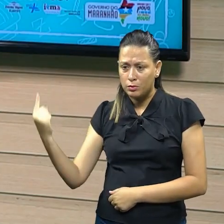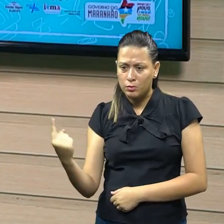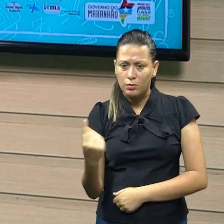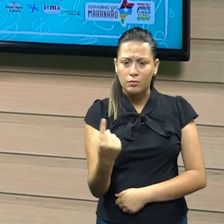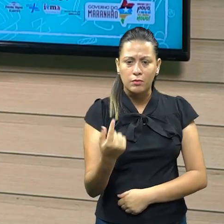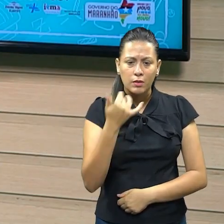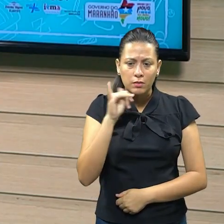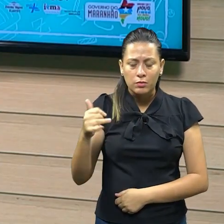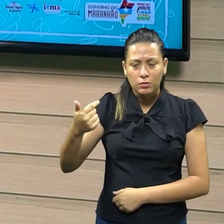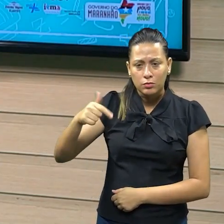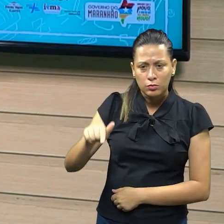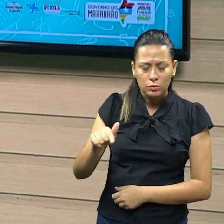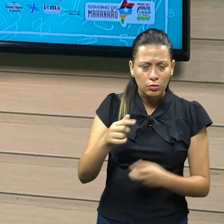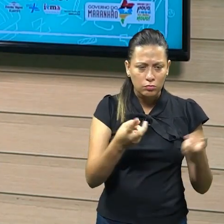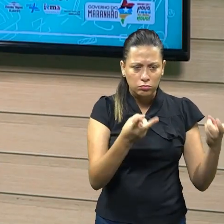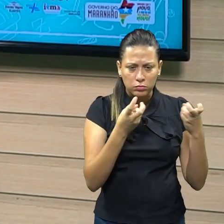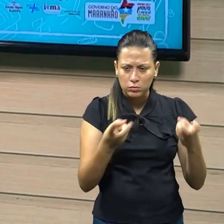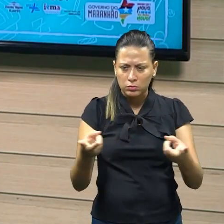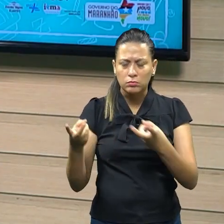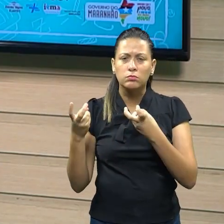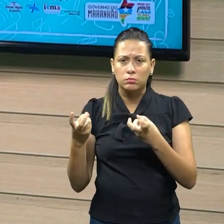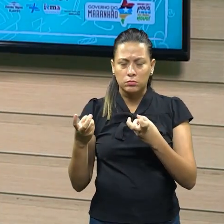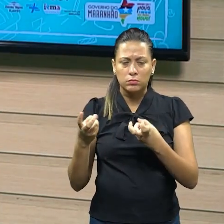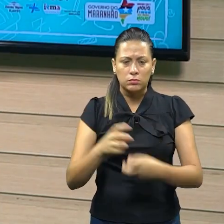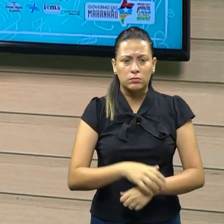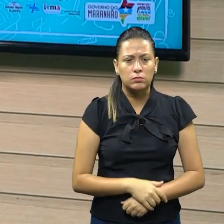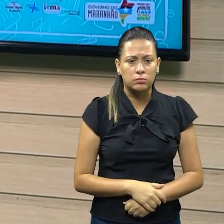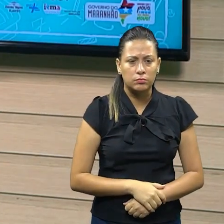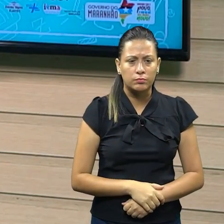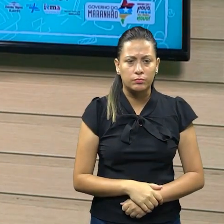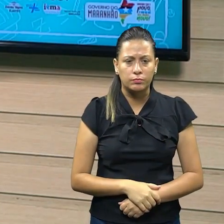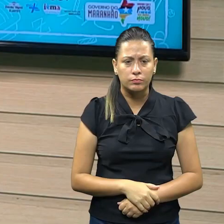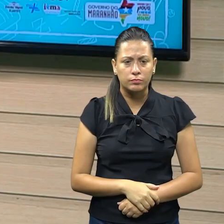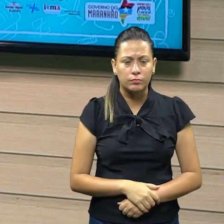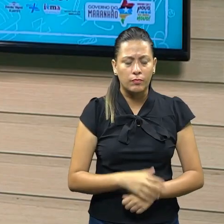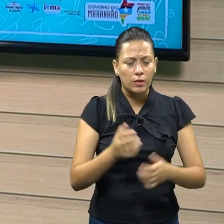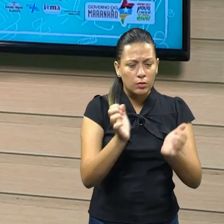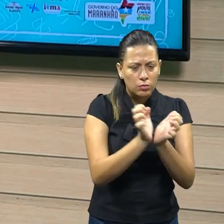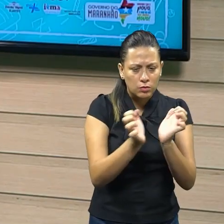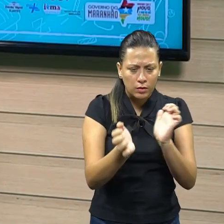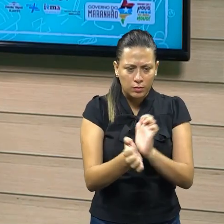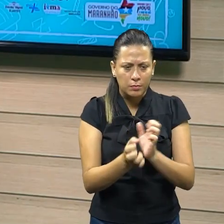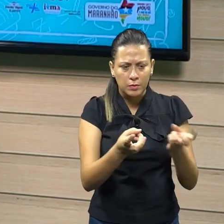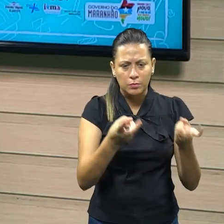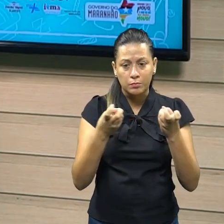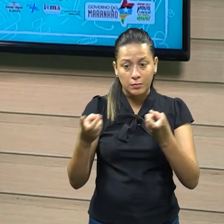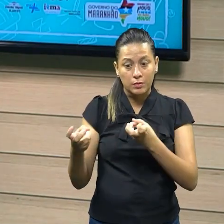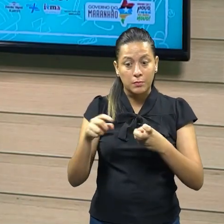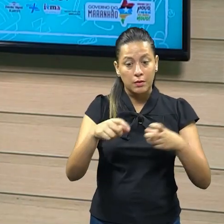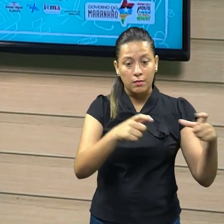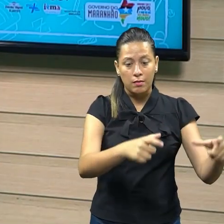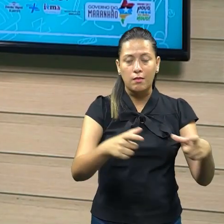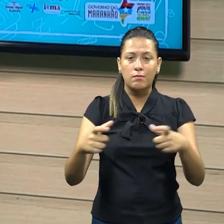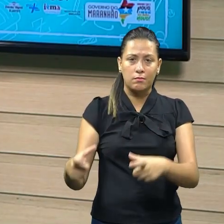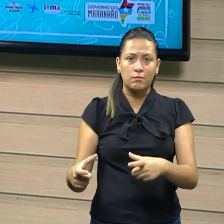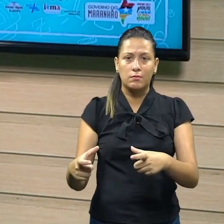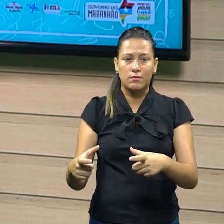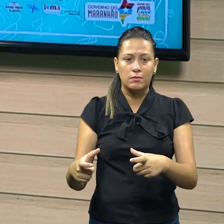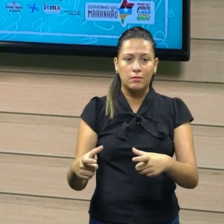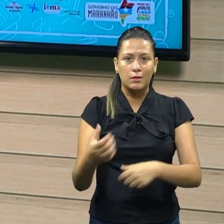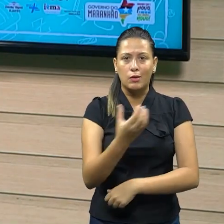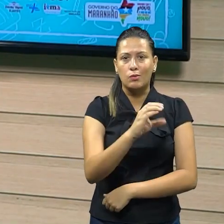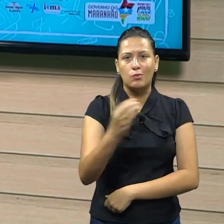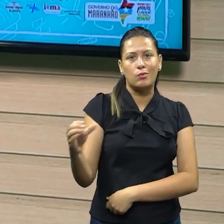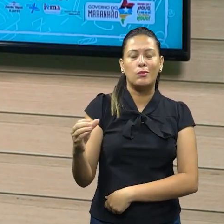você vai constatar, usando os aparelhos que você dispõe, para garantir que naquele local não